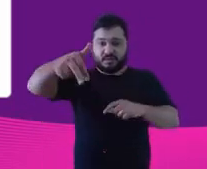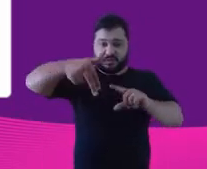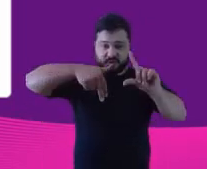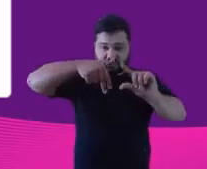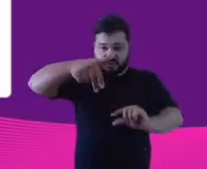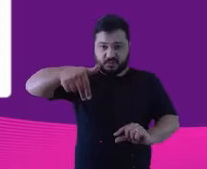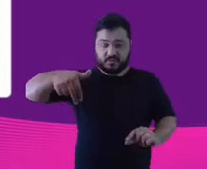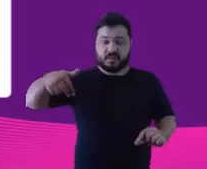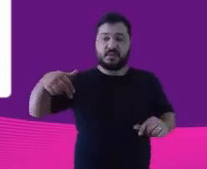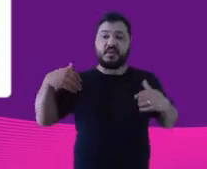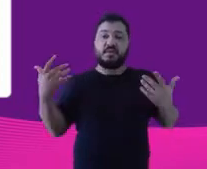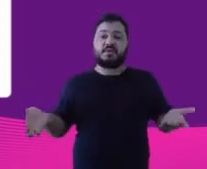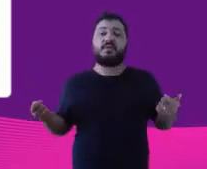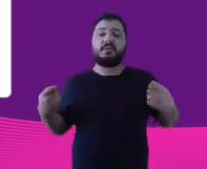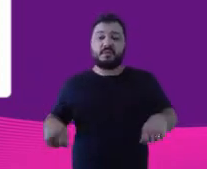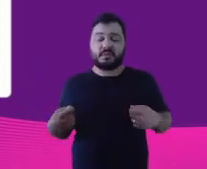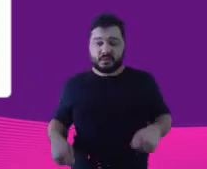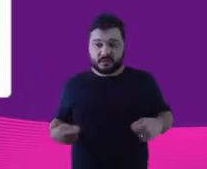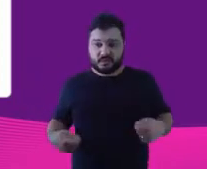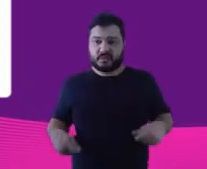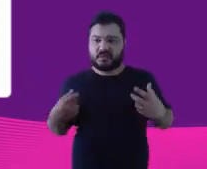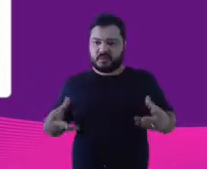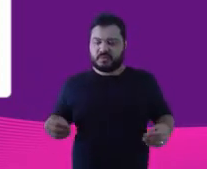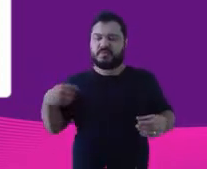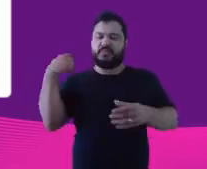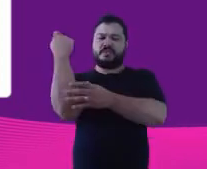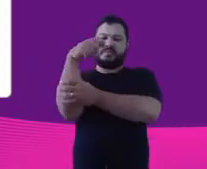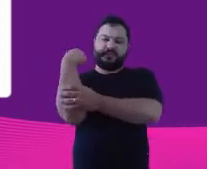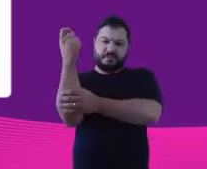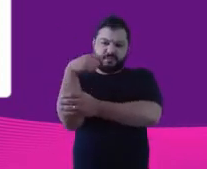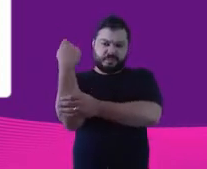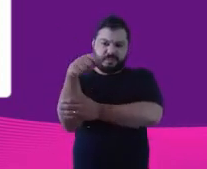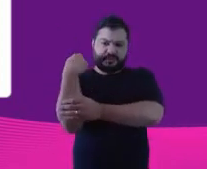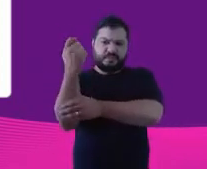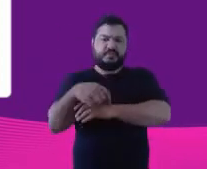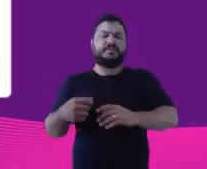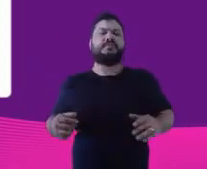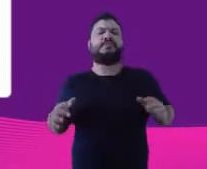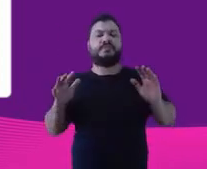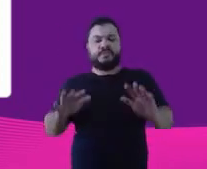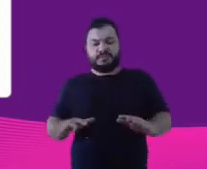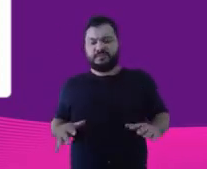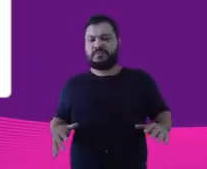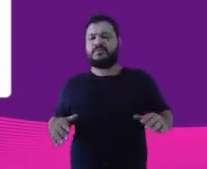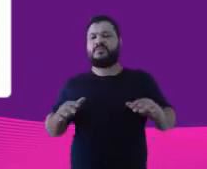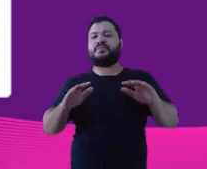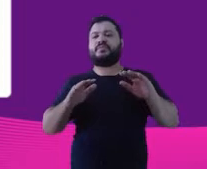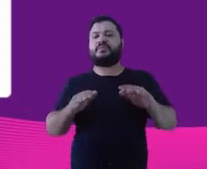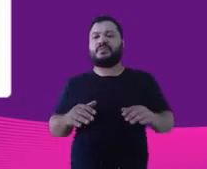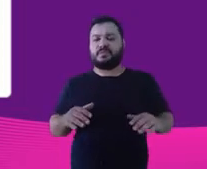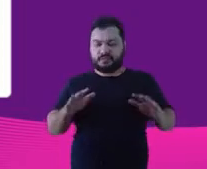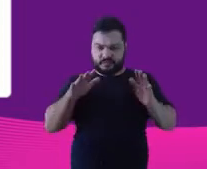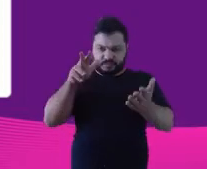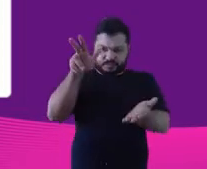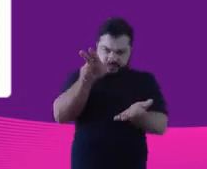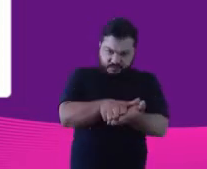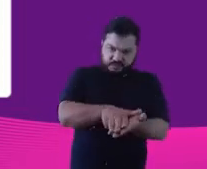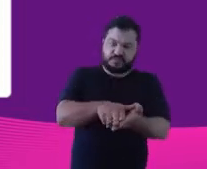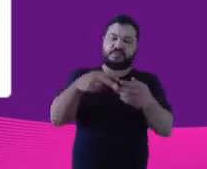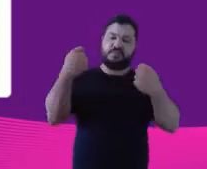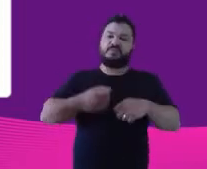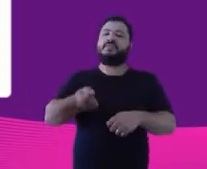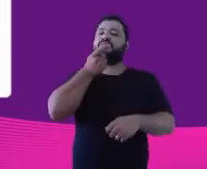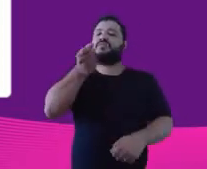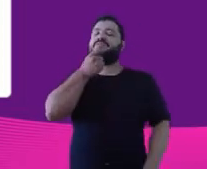então ele precisou de bastante fisioterapia, ele ficou alguns dias acamado, com necessidade de morfina, e